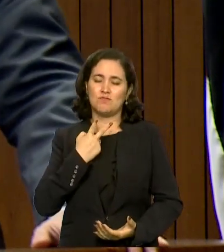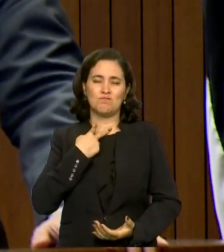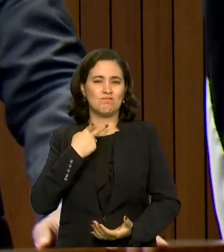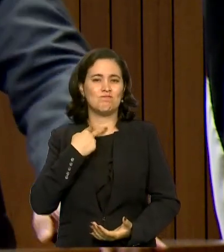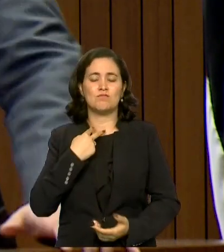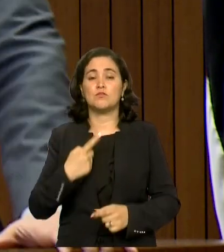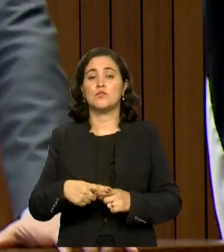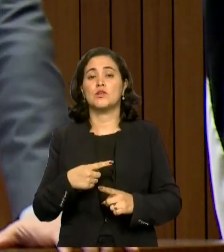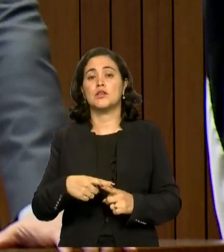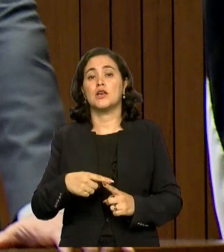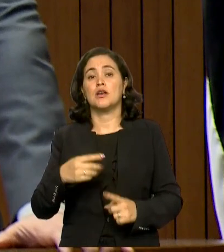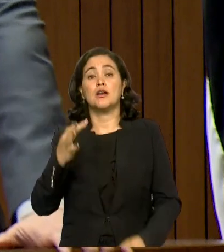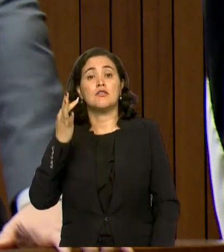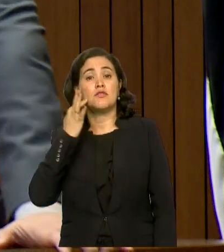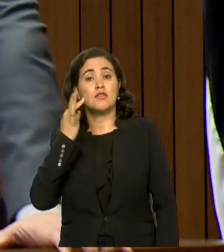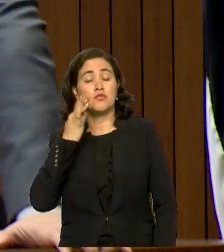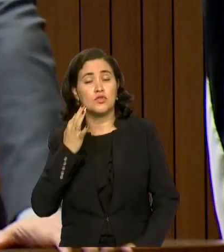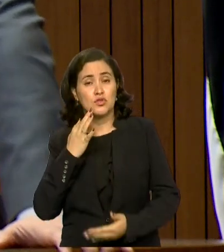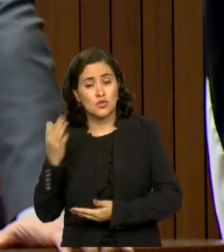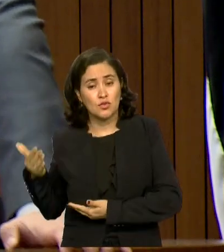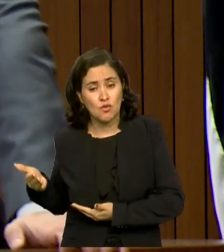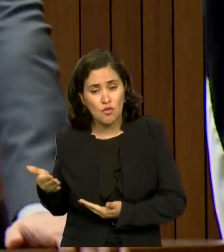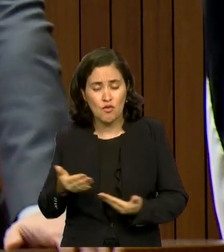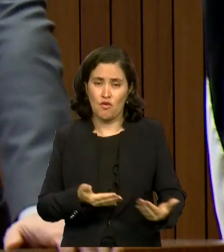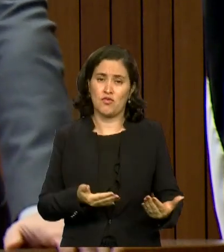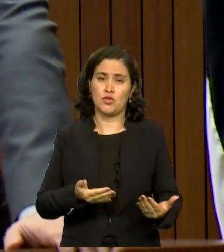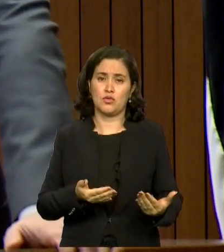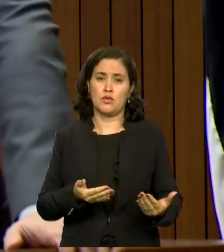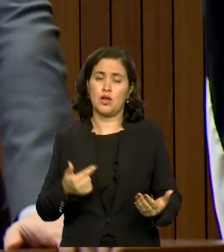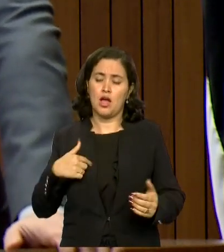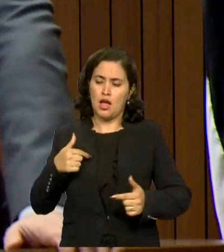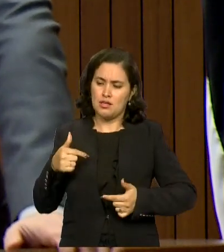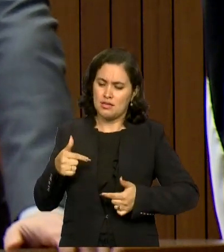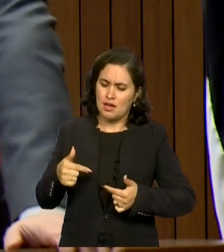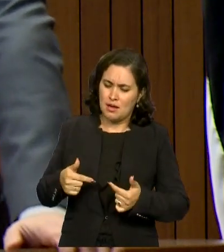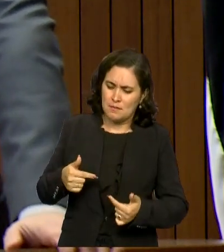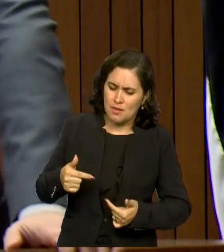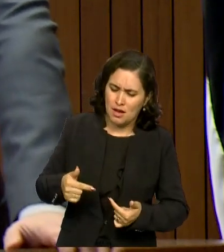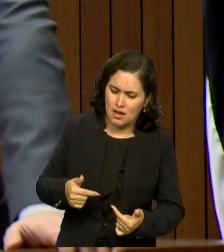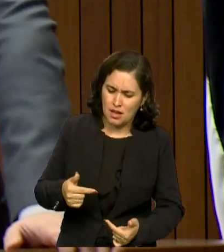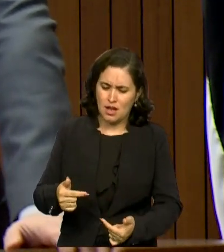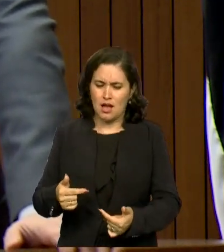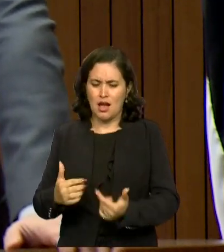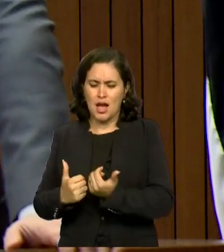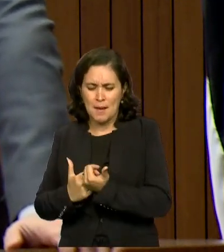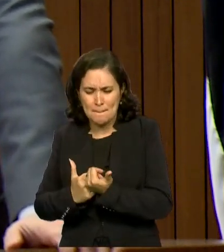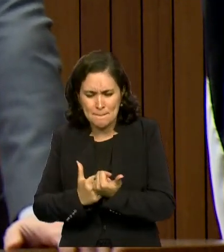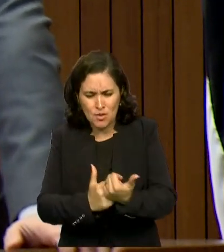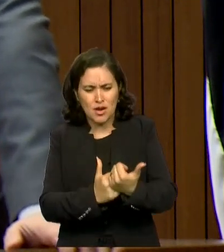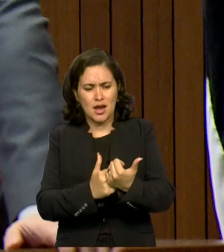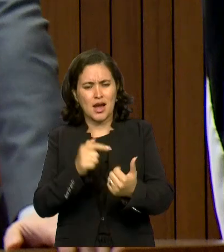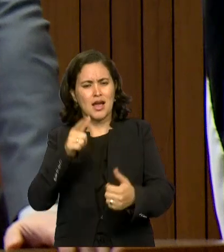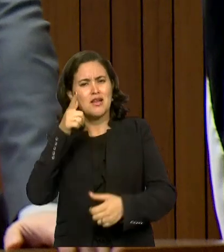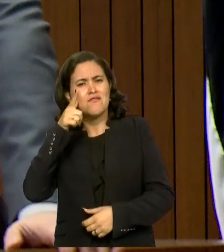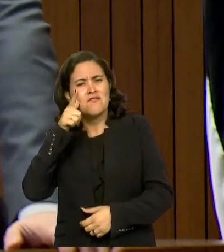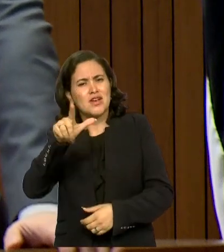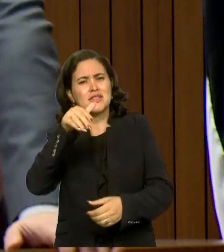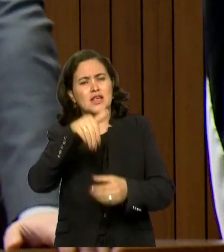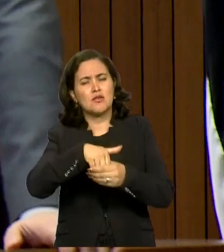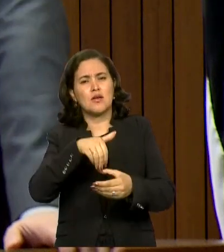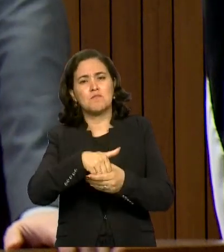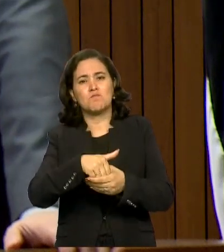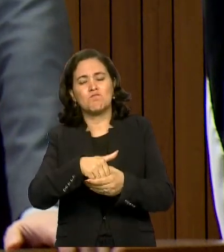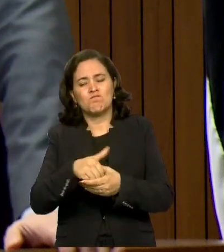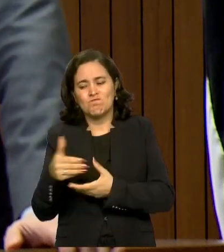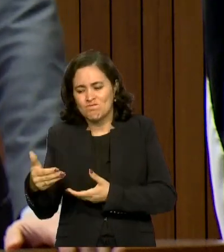Dino, aquela convocação. Depois de tanto trabalhar, de tanto lutar para que ele vencesse as eleições, eu não podia recusar aquela convocação